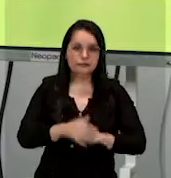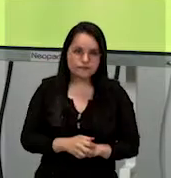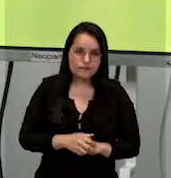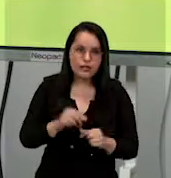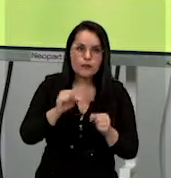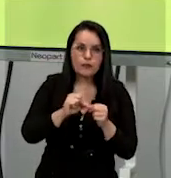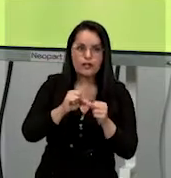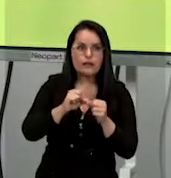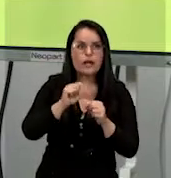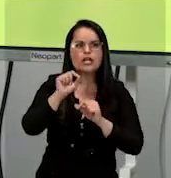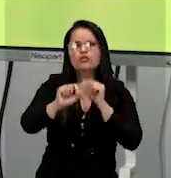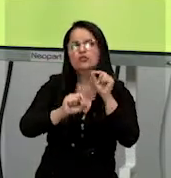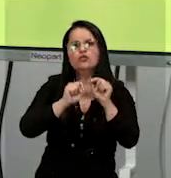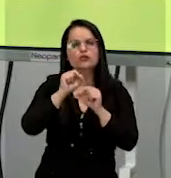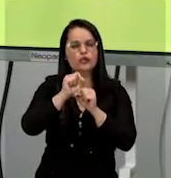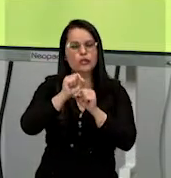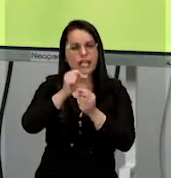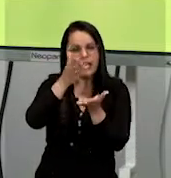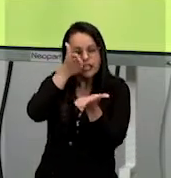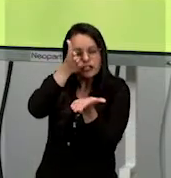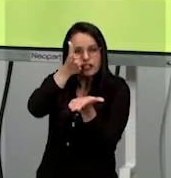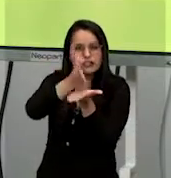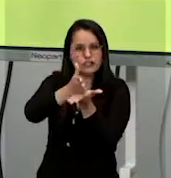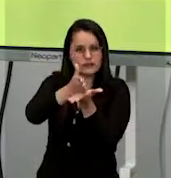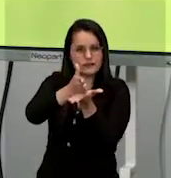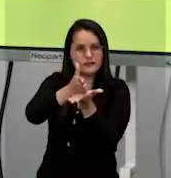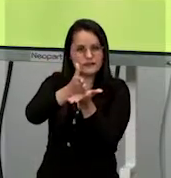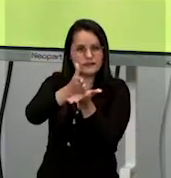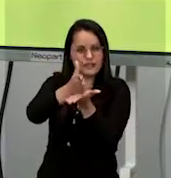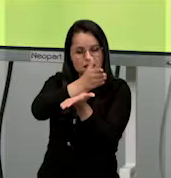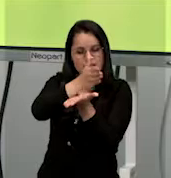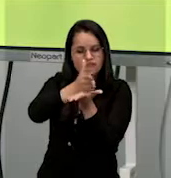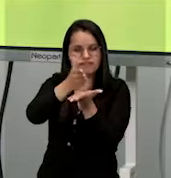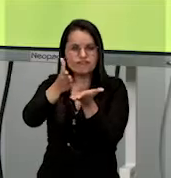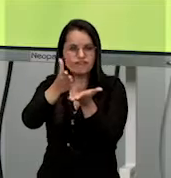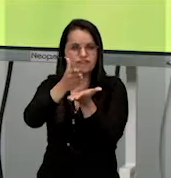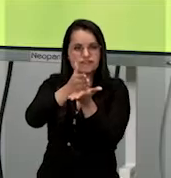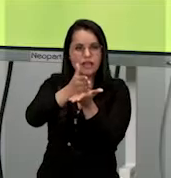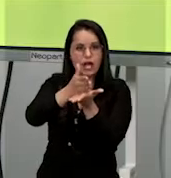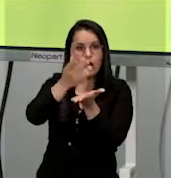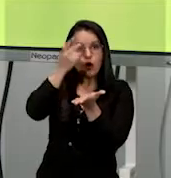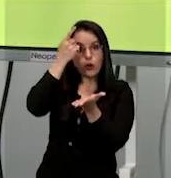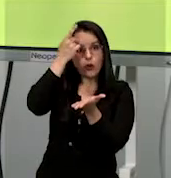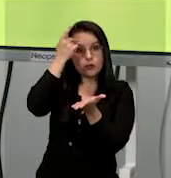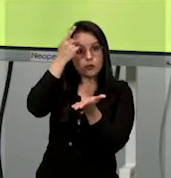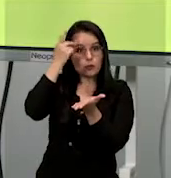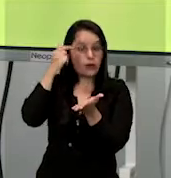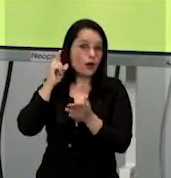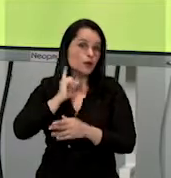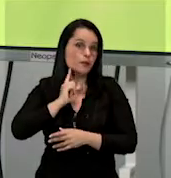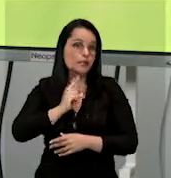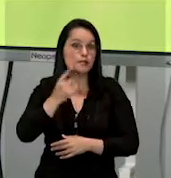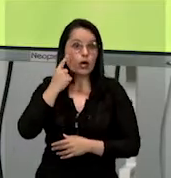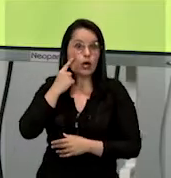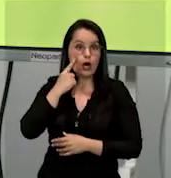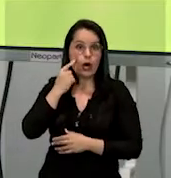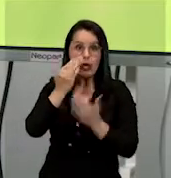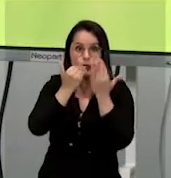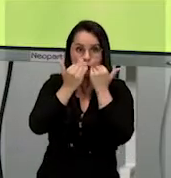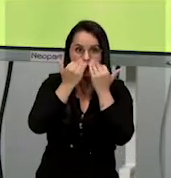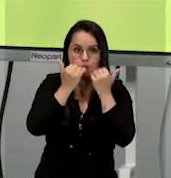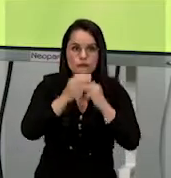fazem limítrofe, eles fazem divisa com Minas e São Paulo. Olha só a culinária da região